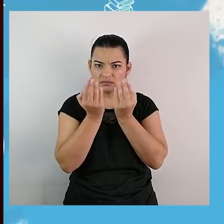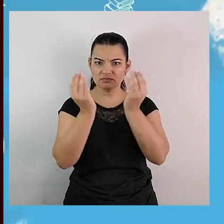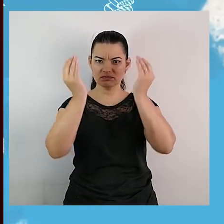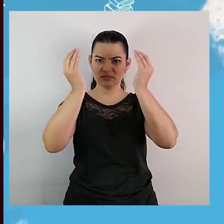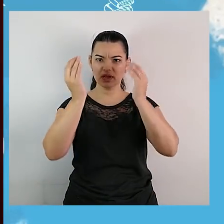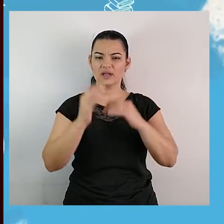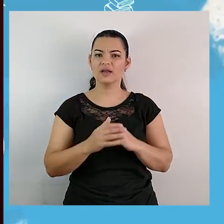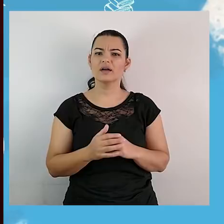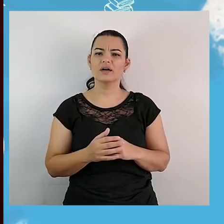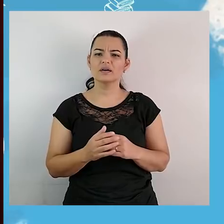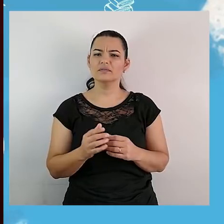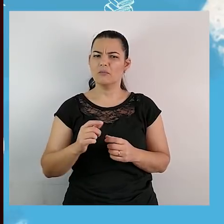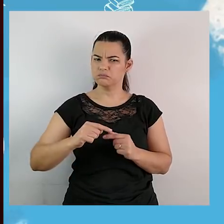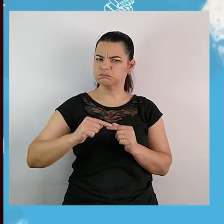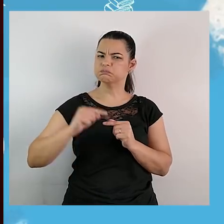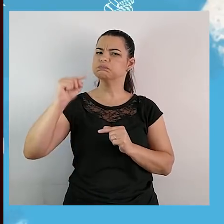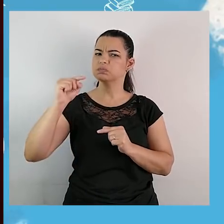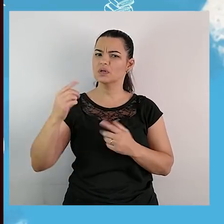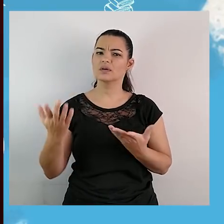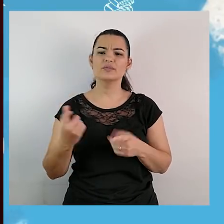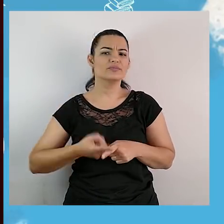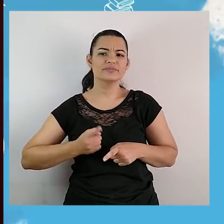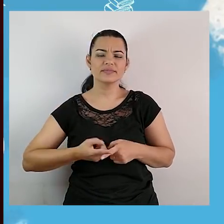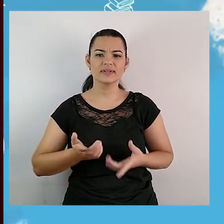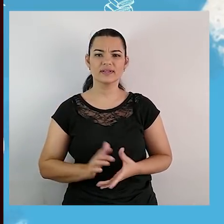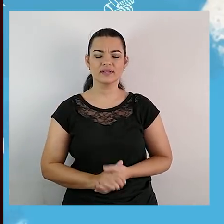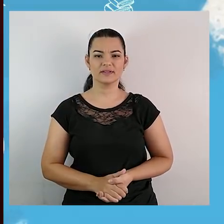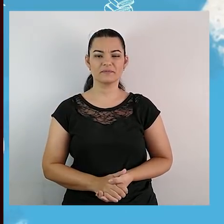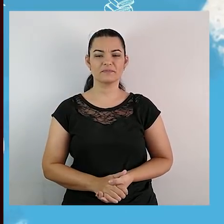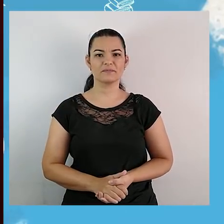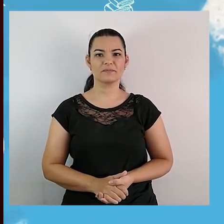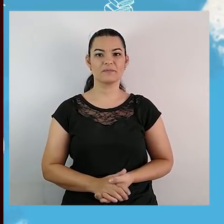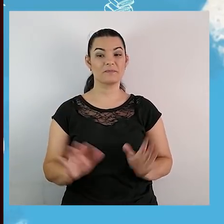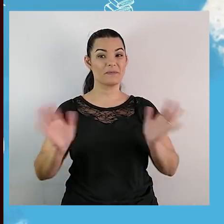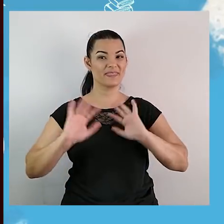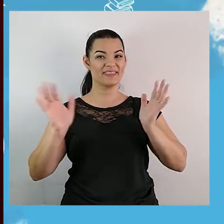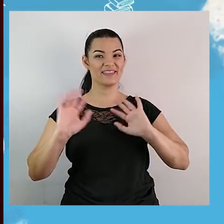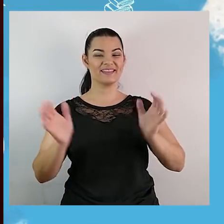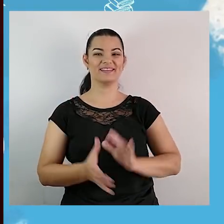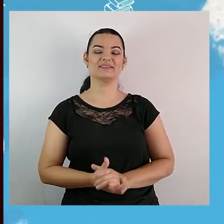na frente dele? Uma pinça gigante, hein?